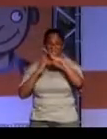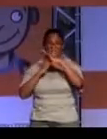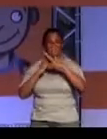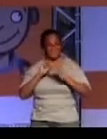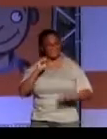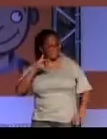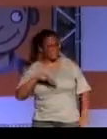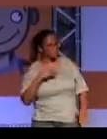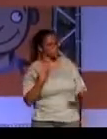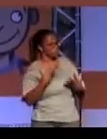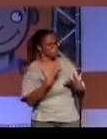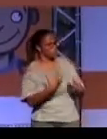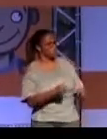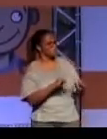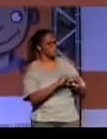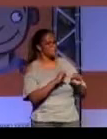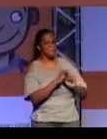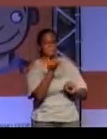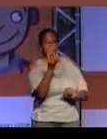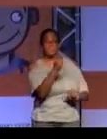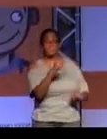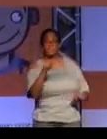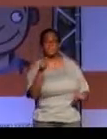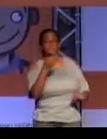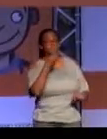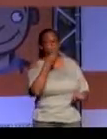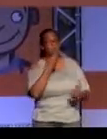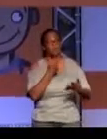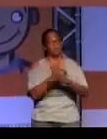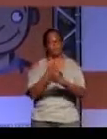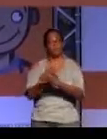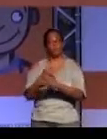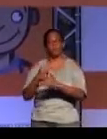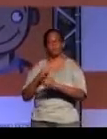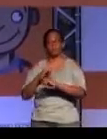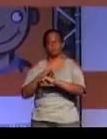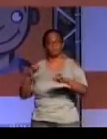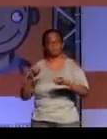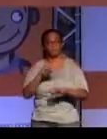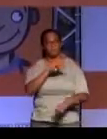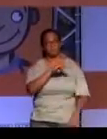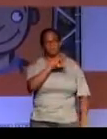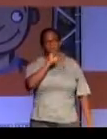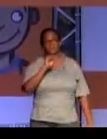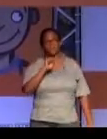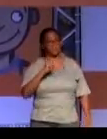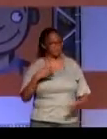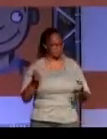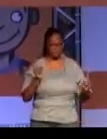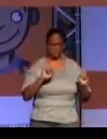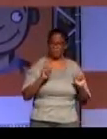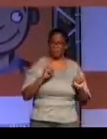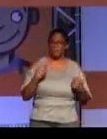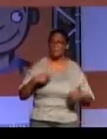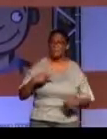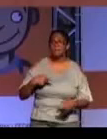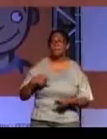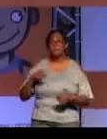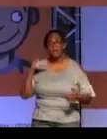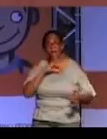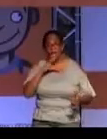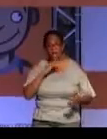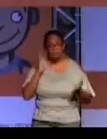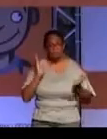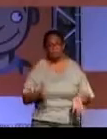vamos fazer. Dentro de 6 meses você poderão contar com essa vacina. Mas o Ministério queria para ontem essa vacina e solicitou para